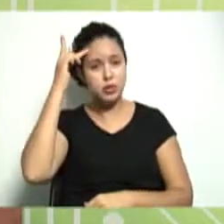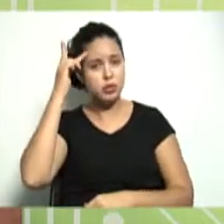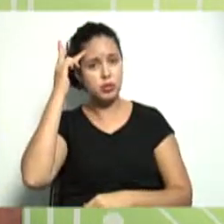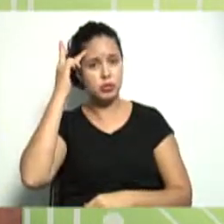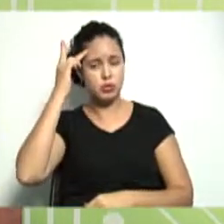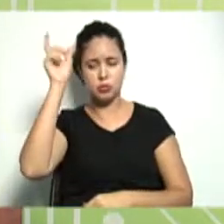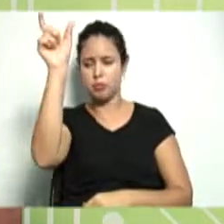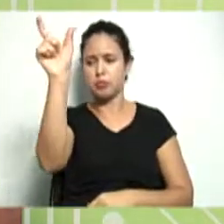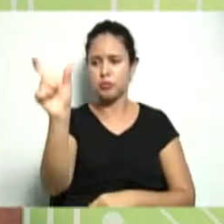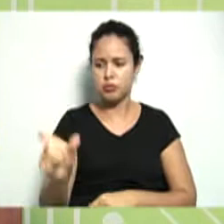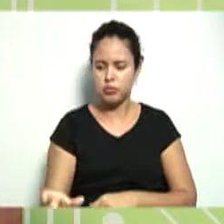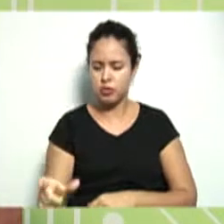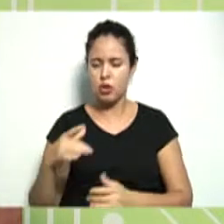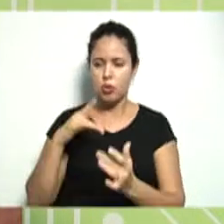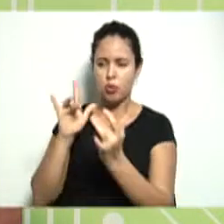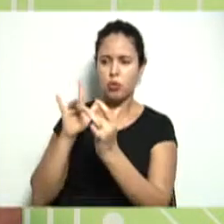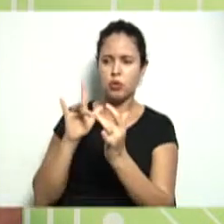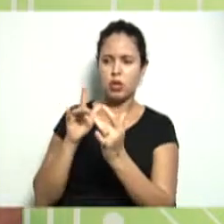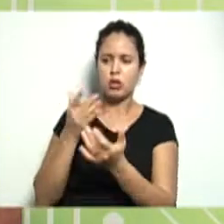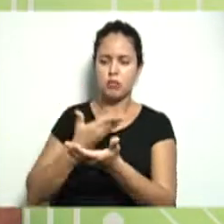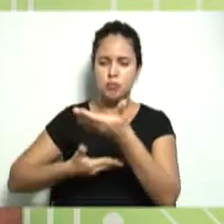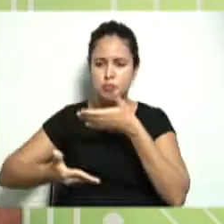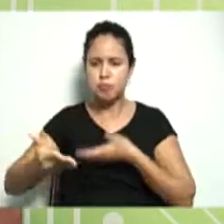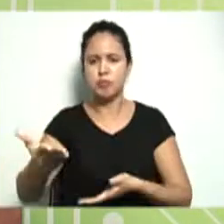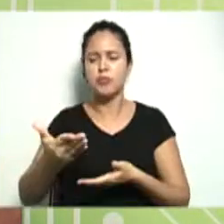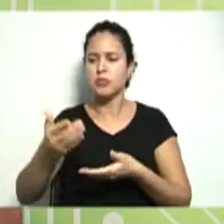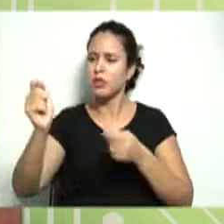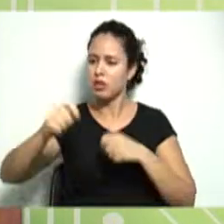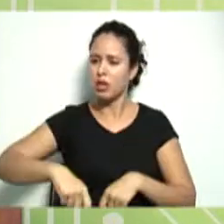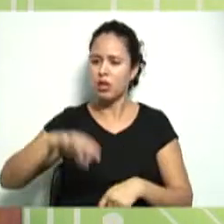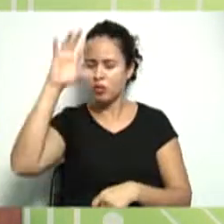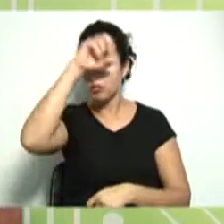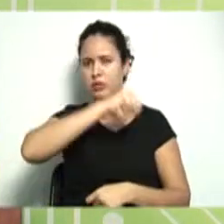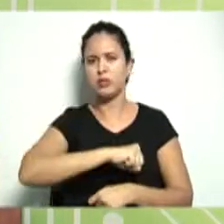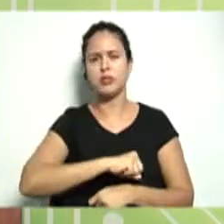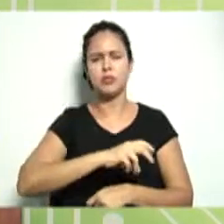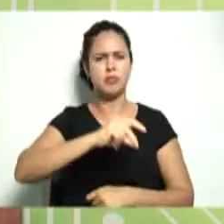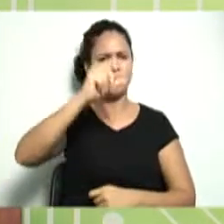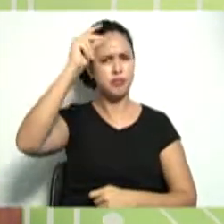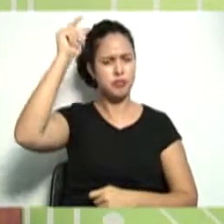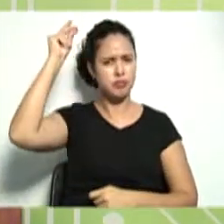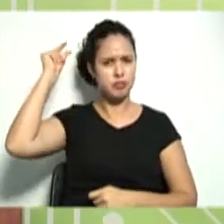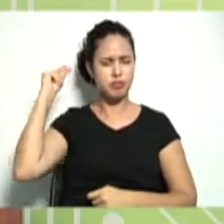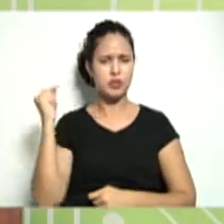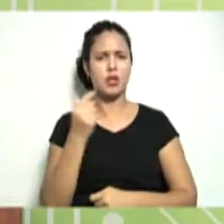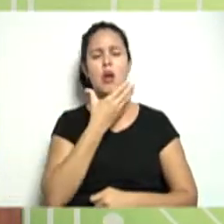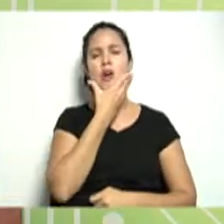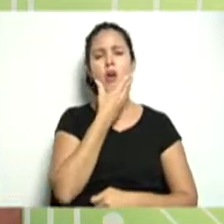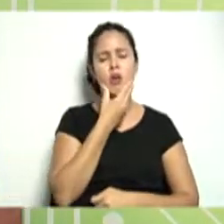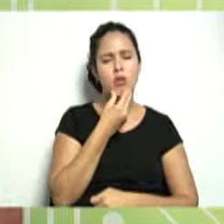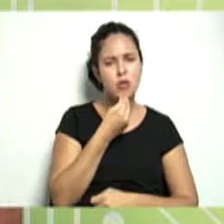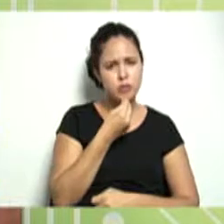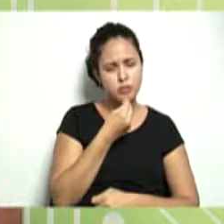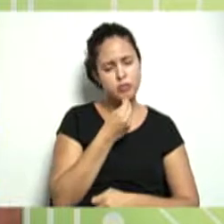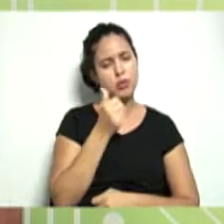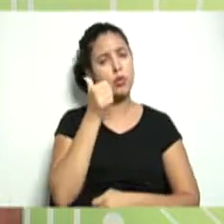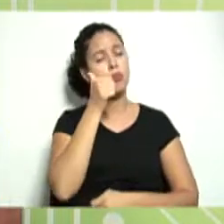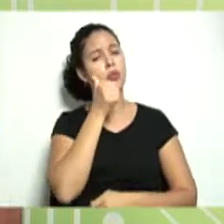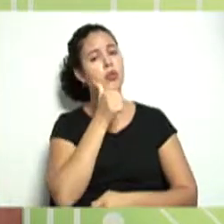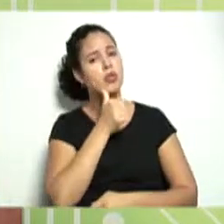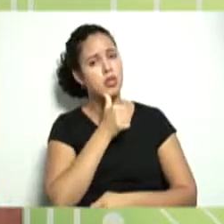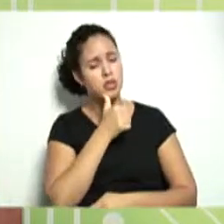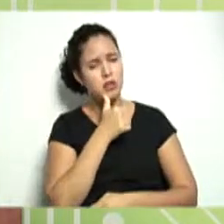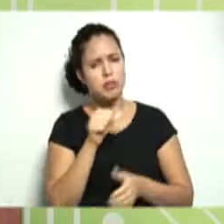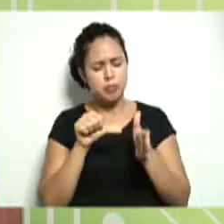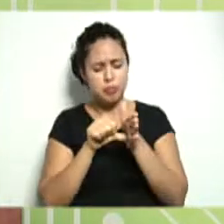seres humanos. Aí dá um exemplo lá da Idade Média. O homem ou a mulher que primeiramente criou